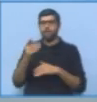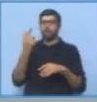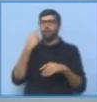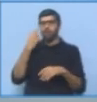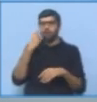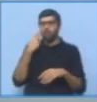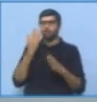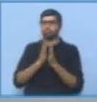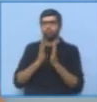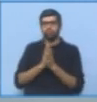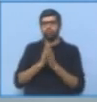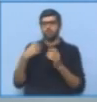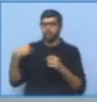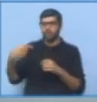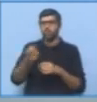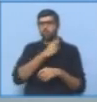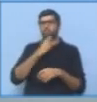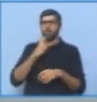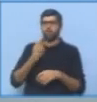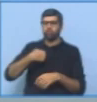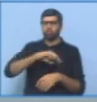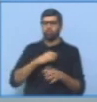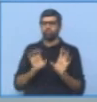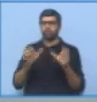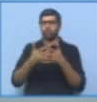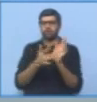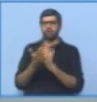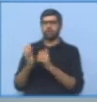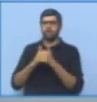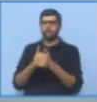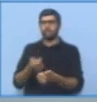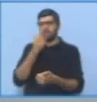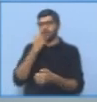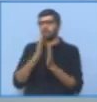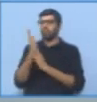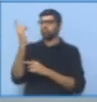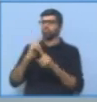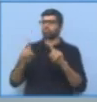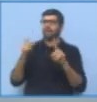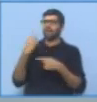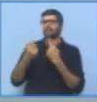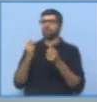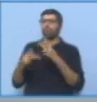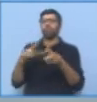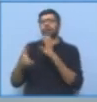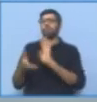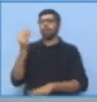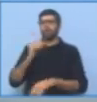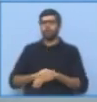religioso todos os dias, nós, eu padre, nós comunidades cristãs, preferimos um Deus diferente, às vezes queremos um Deus mais sofisticado,